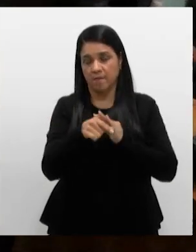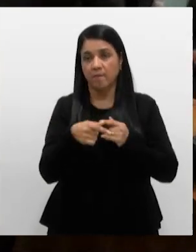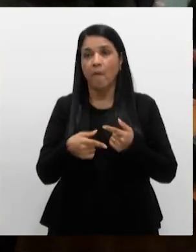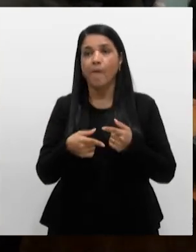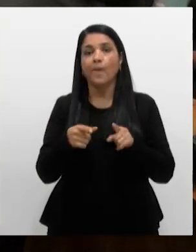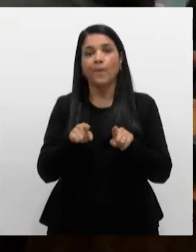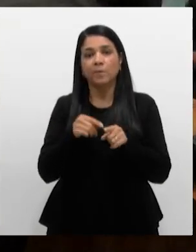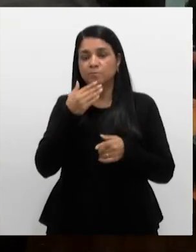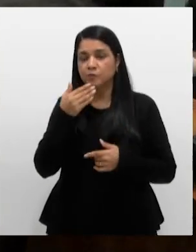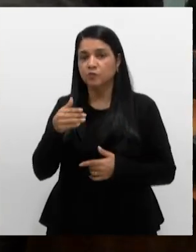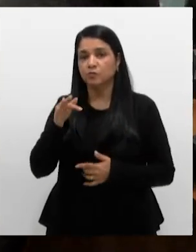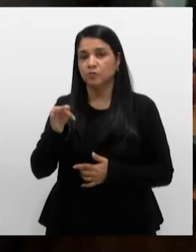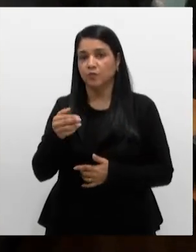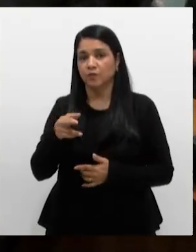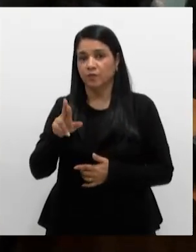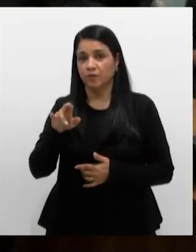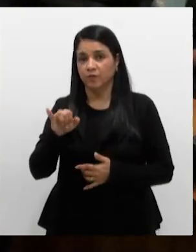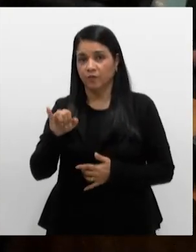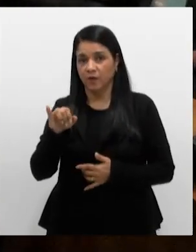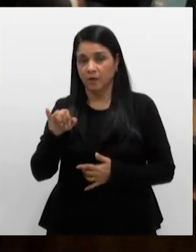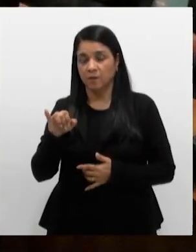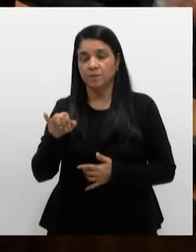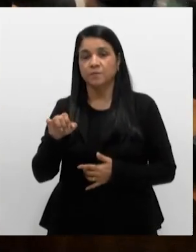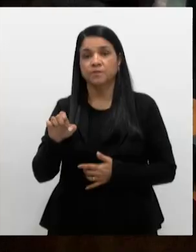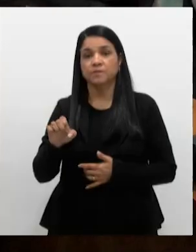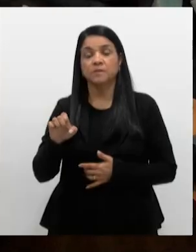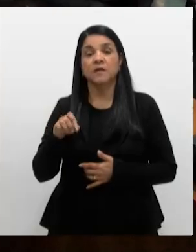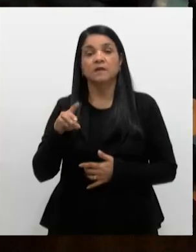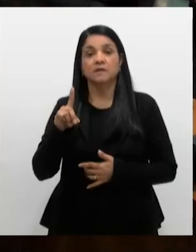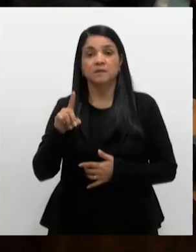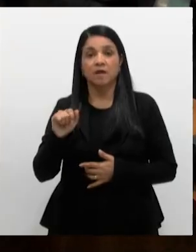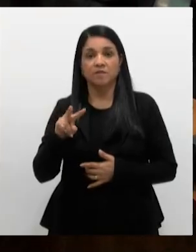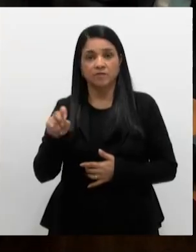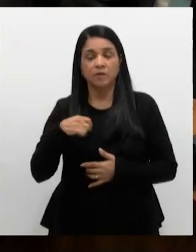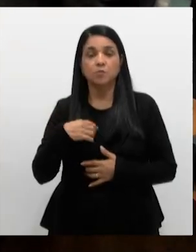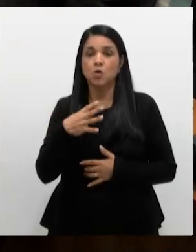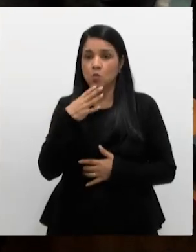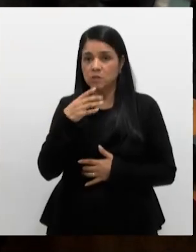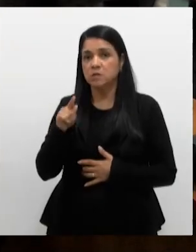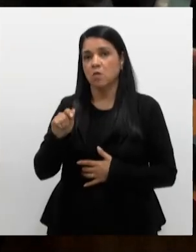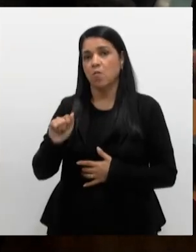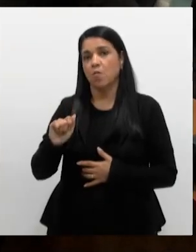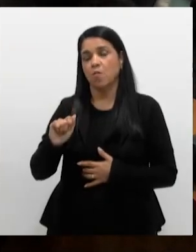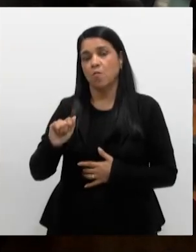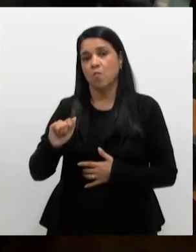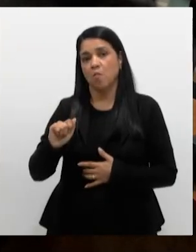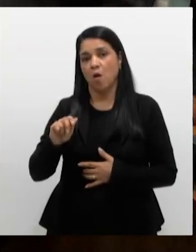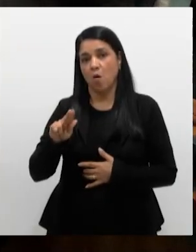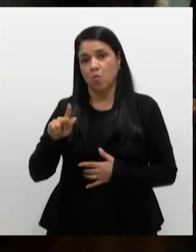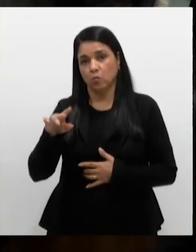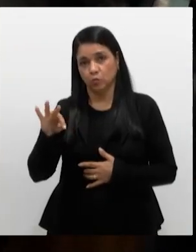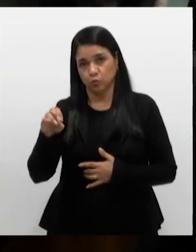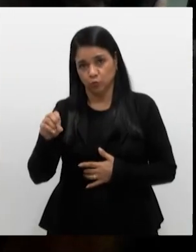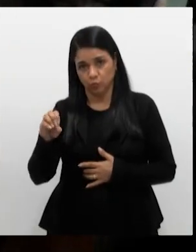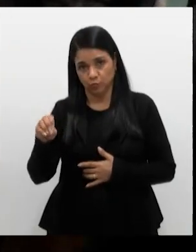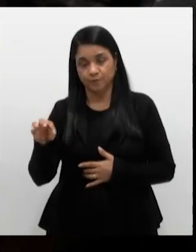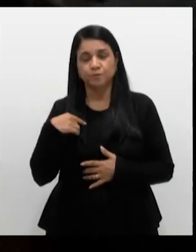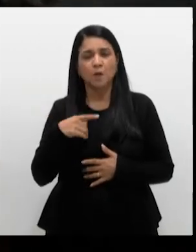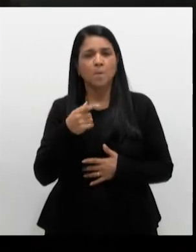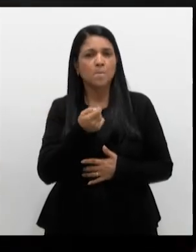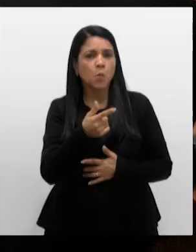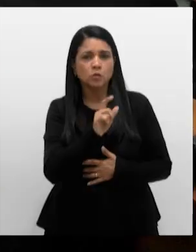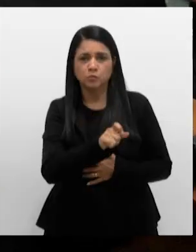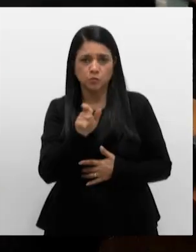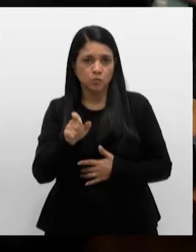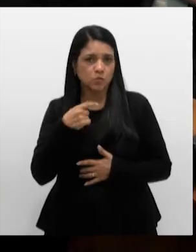Educafro e do Frei Davi, em consideração ao conhecimento dele. Como poucas pessoas sabem disso, eu faço questão